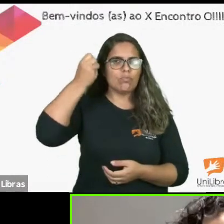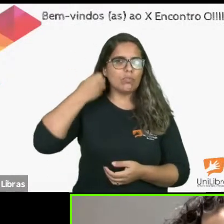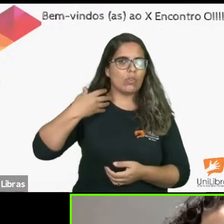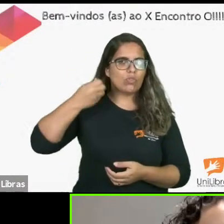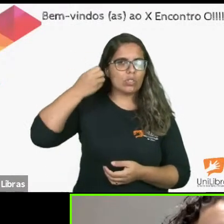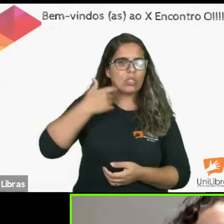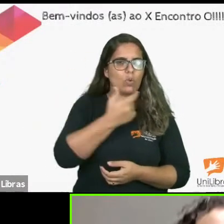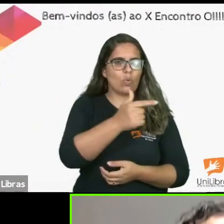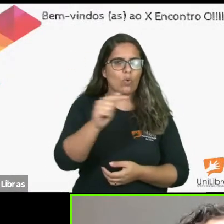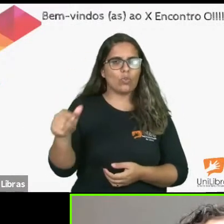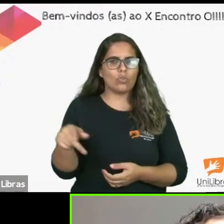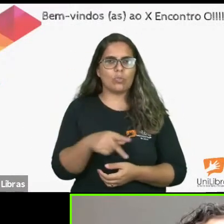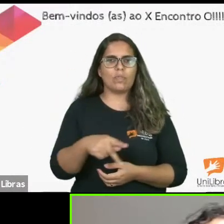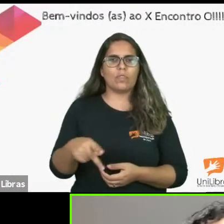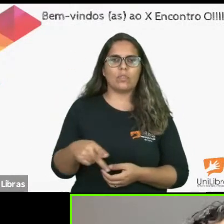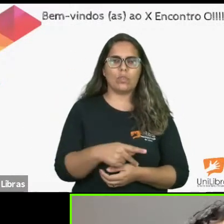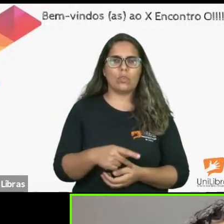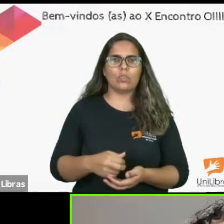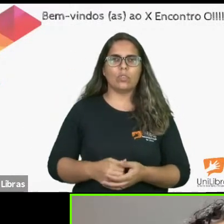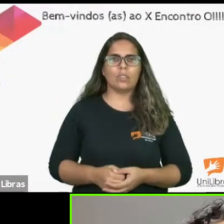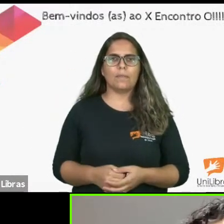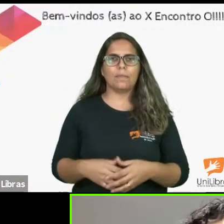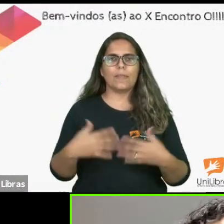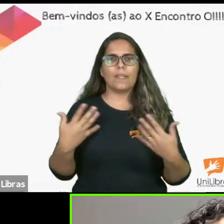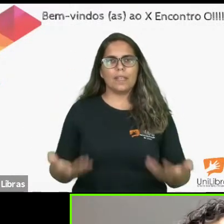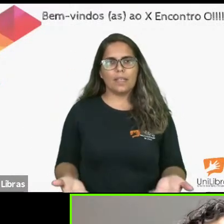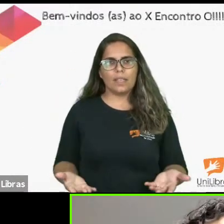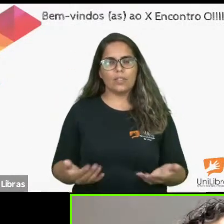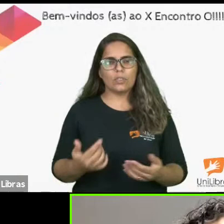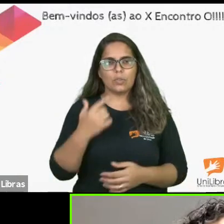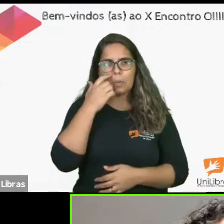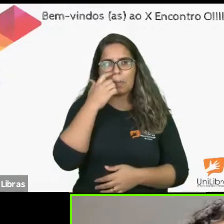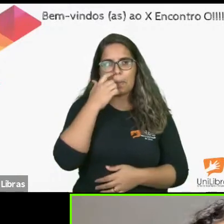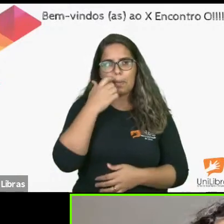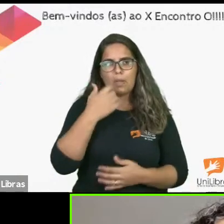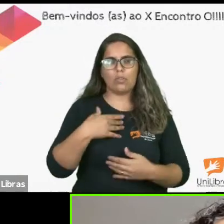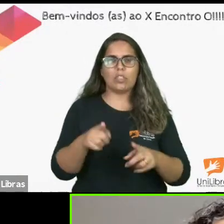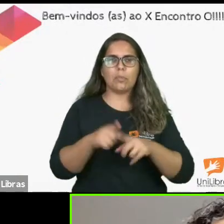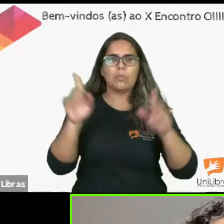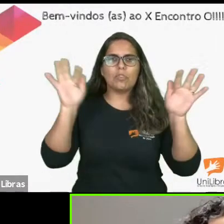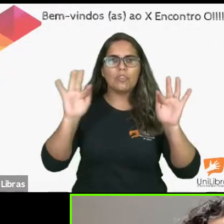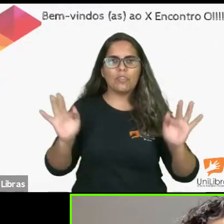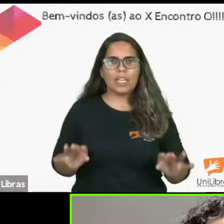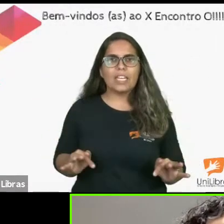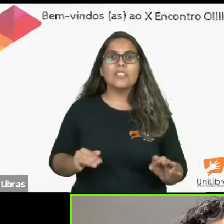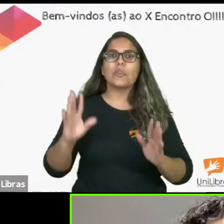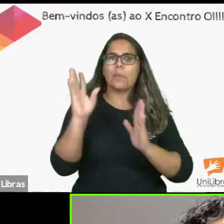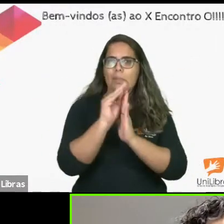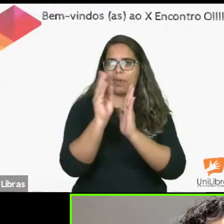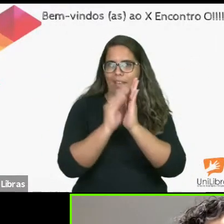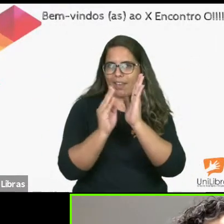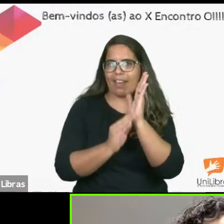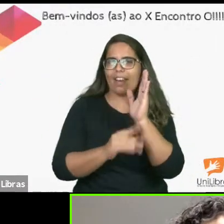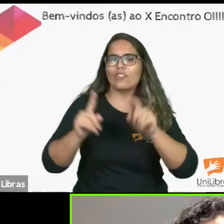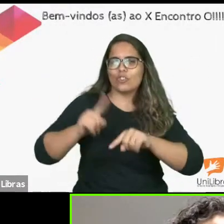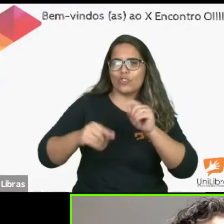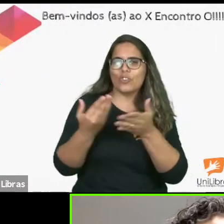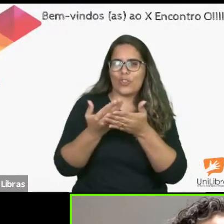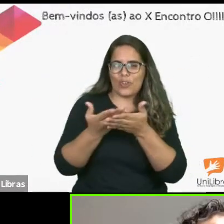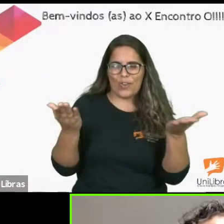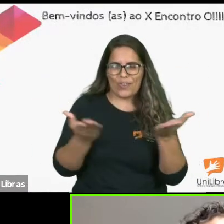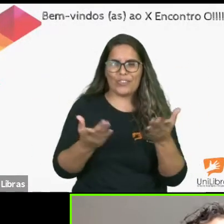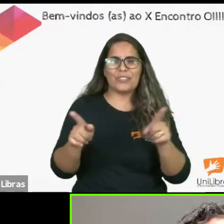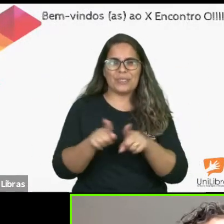demais professores. E é isso, eu também estou muito feliz e com muito material de estudo nas mãos a partir de hoje